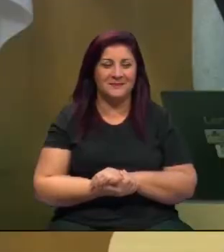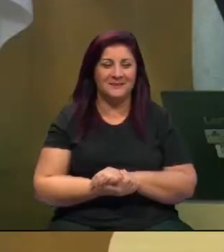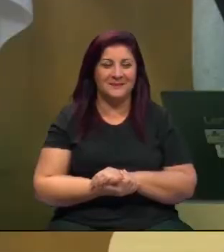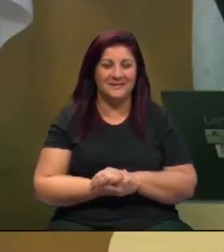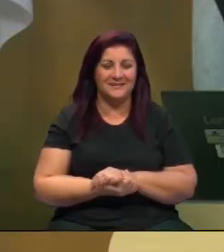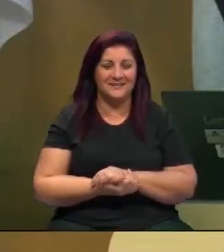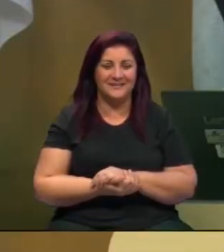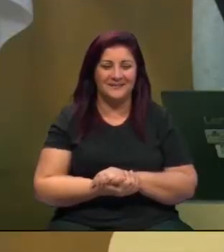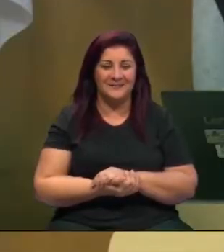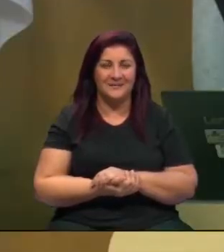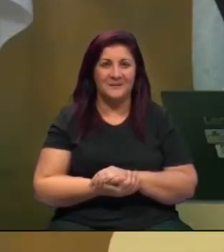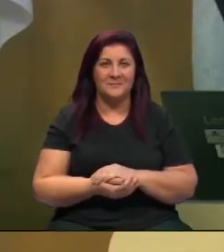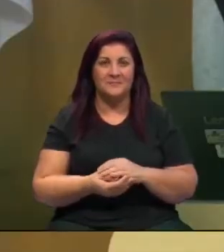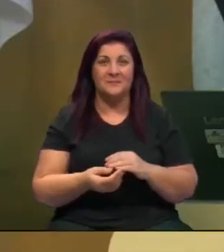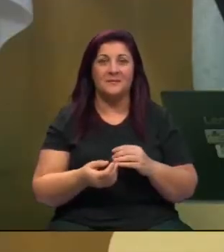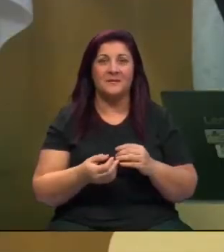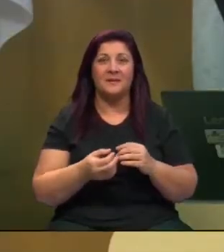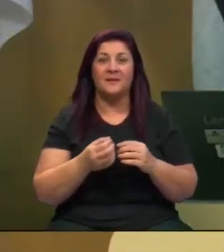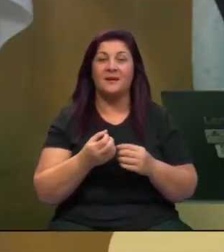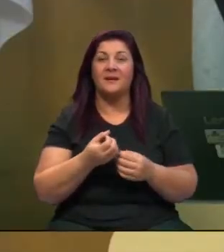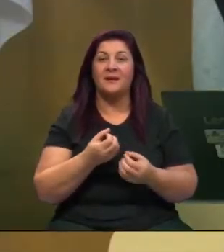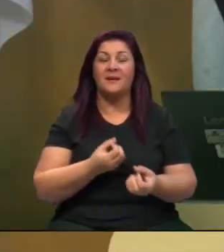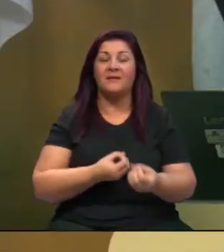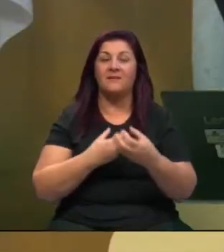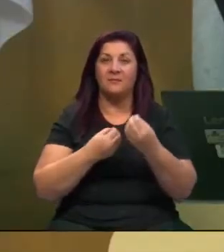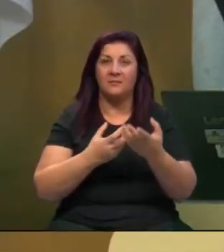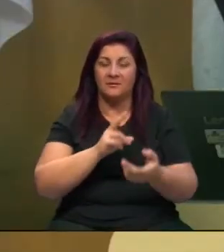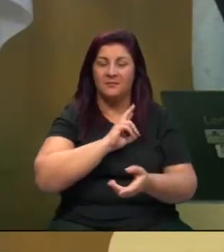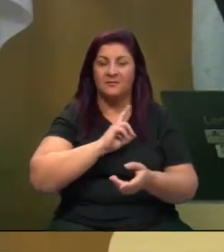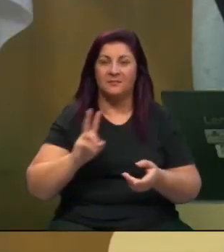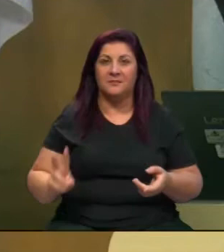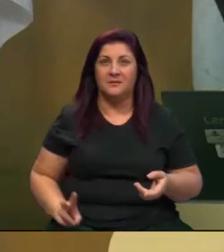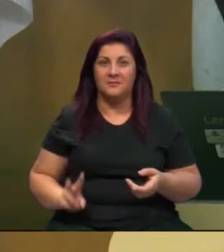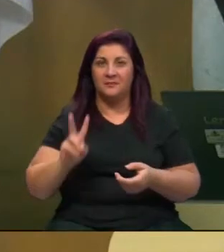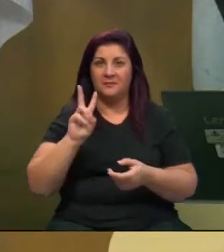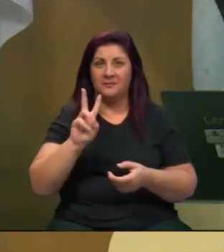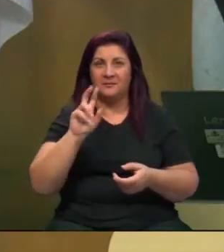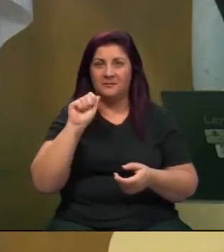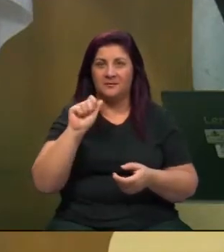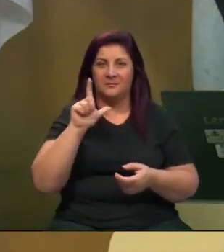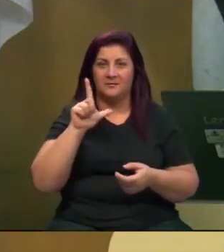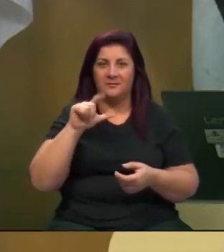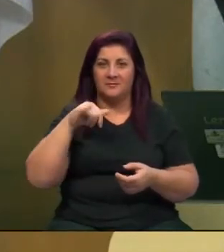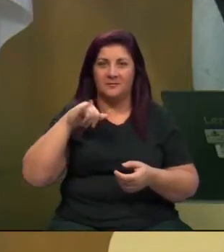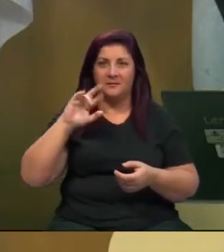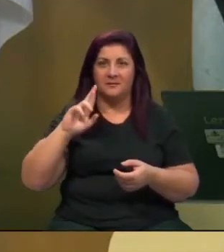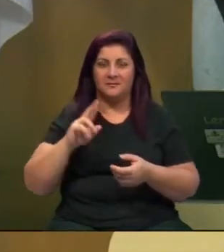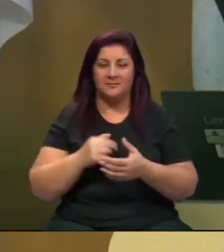Prestação de conta do vereador Valmir, primeiro semestre de 2018.